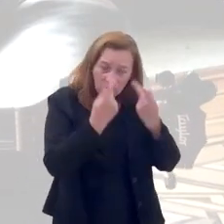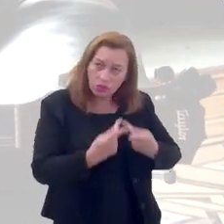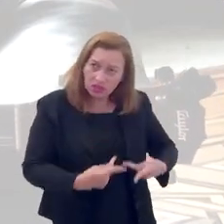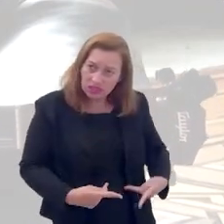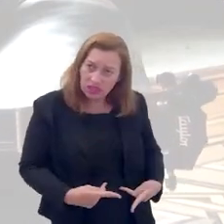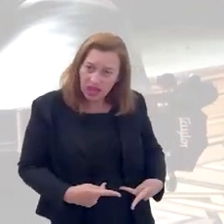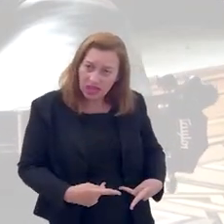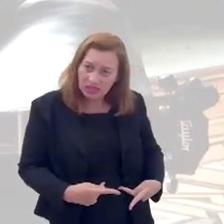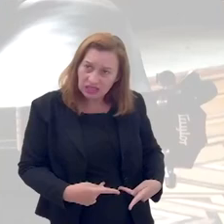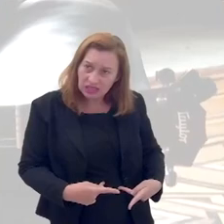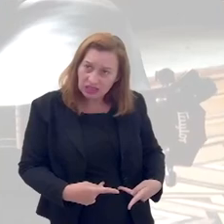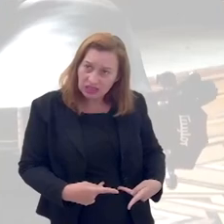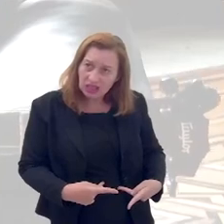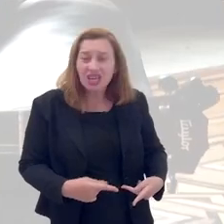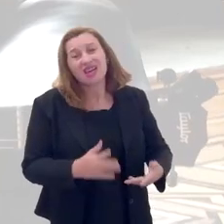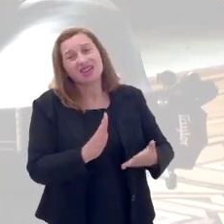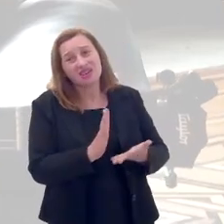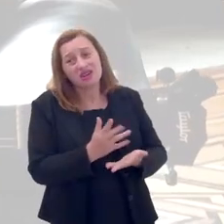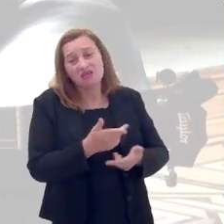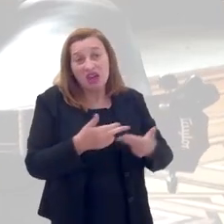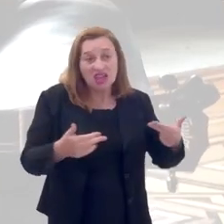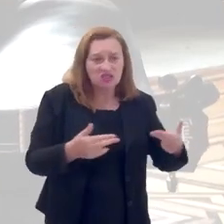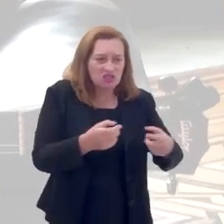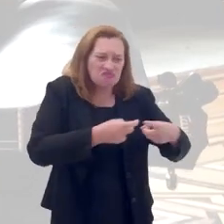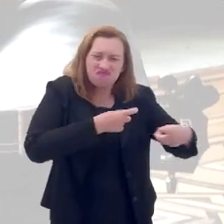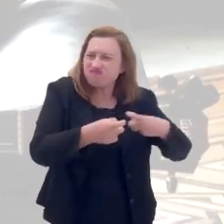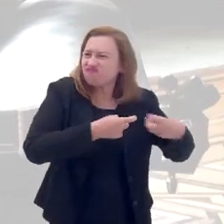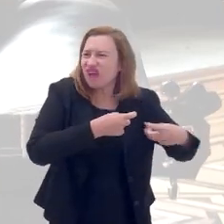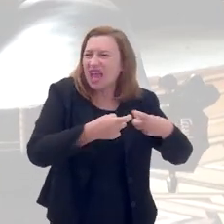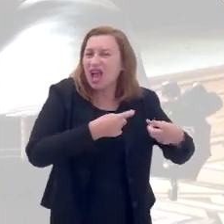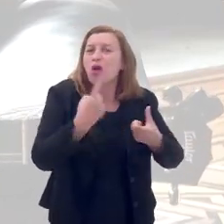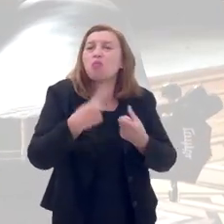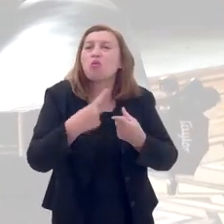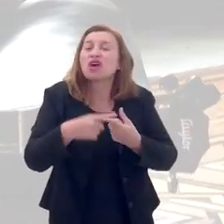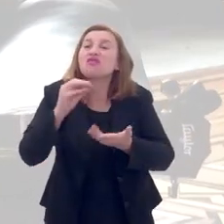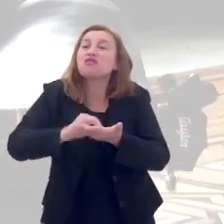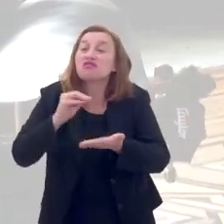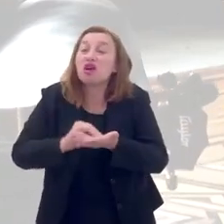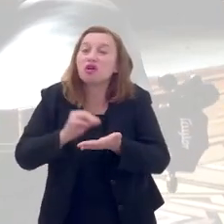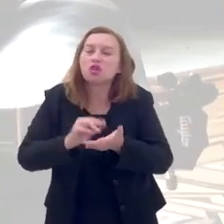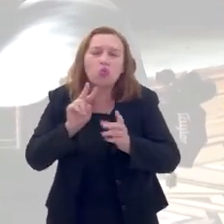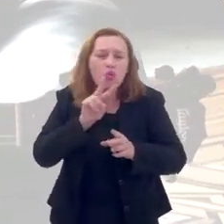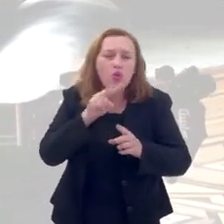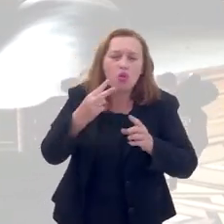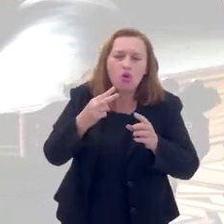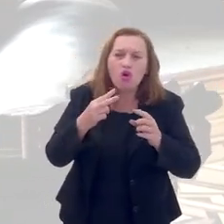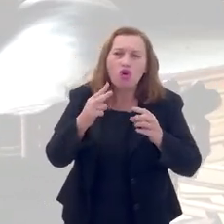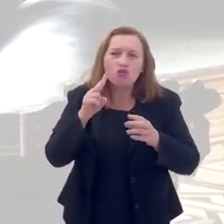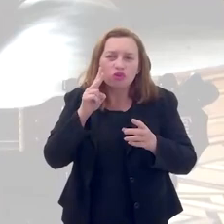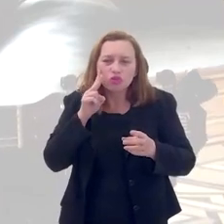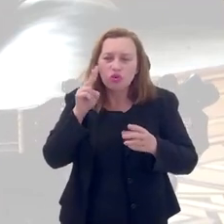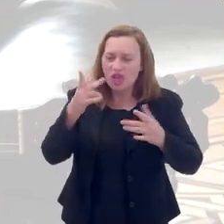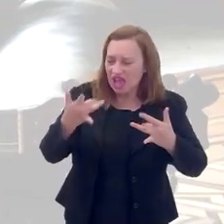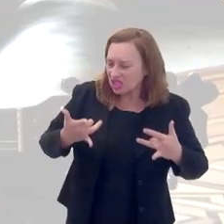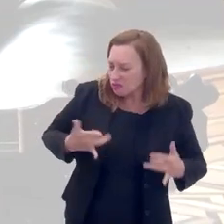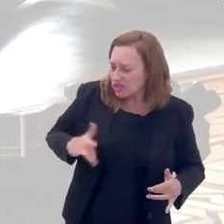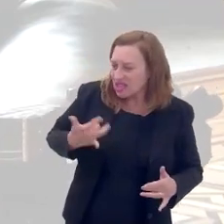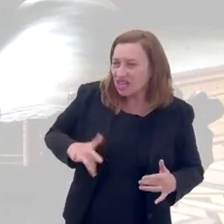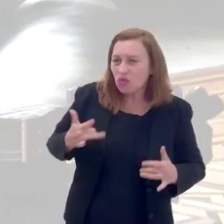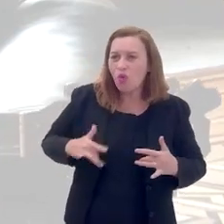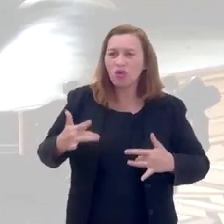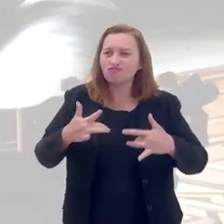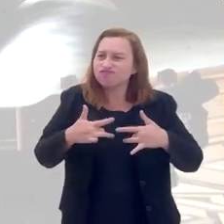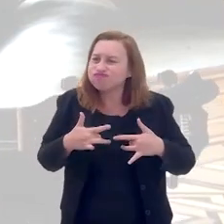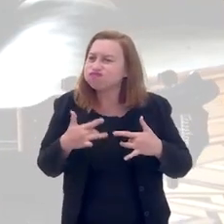nestas condições que muitas vezes causam guerras porque falta um olhar de fraternidade falta um olhar de Misericórdia